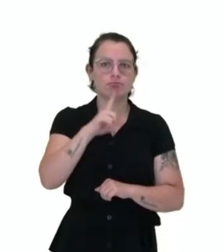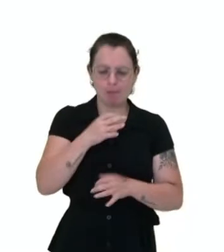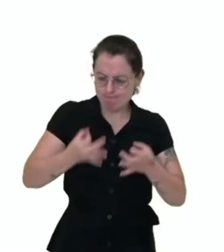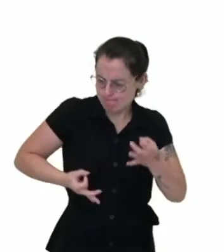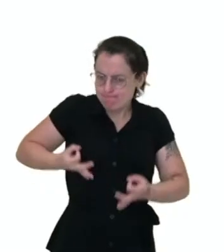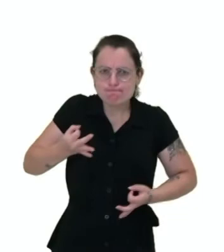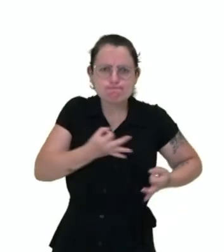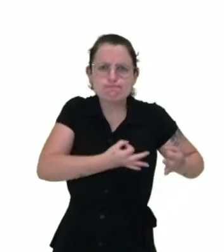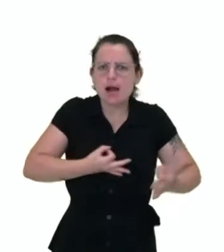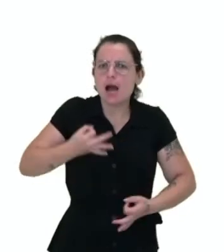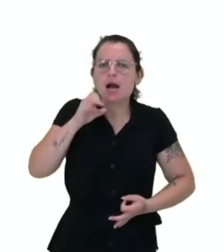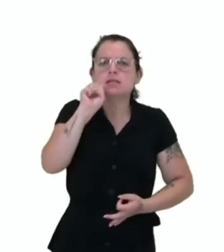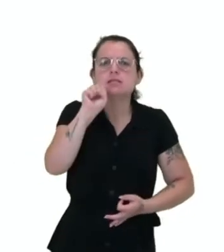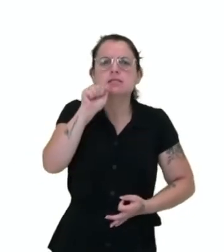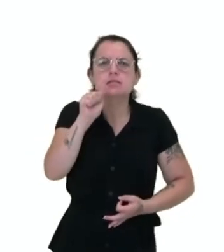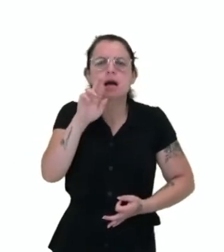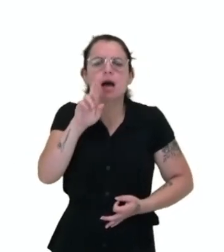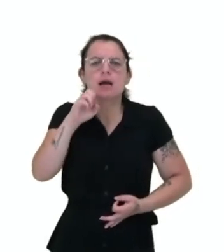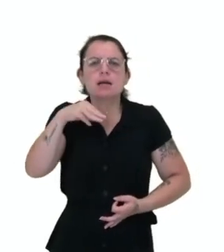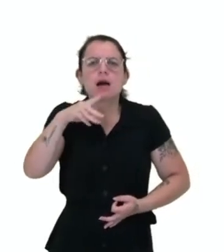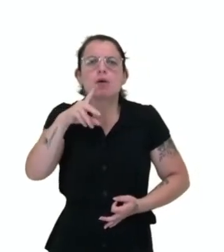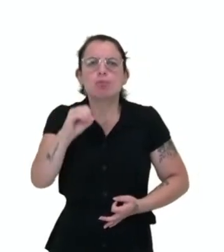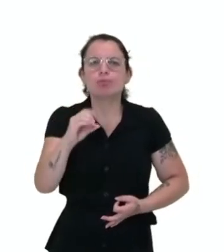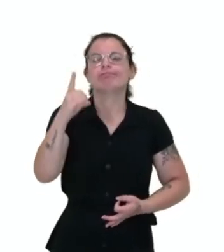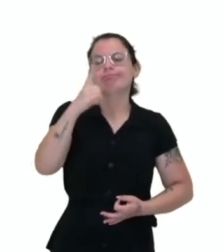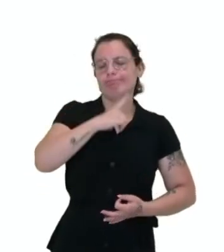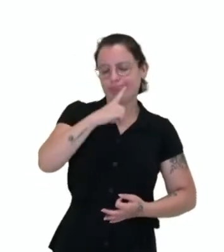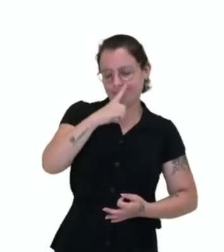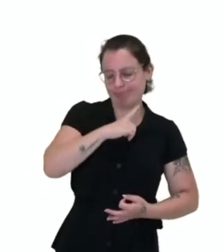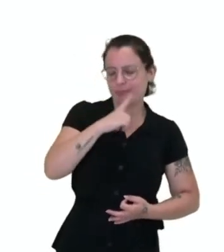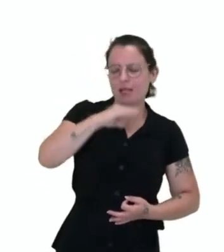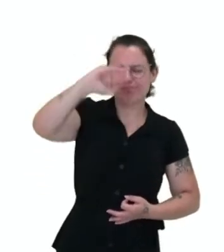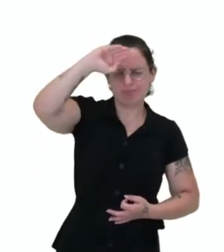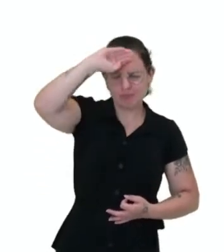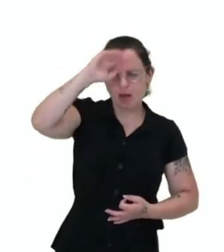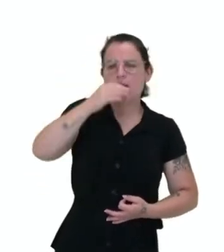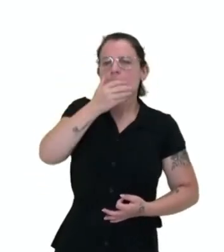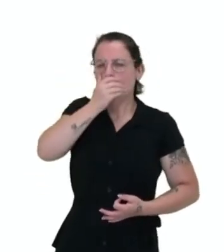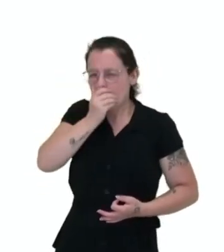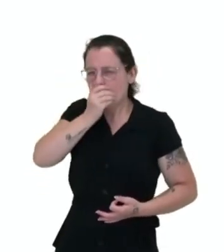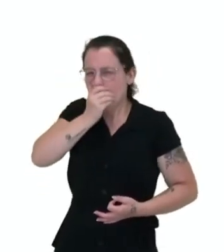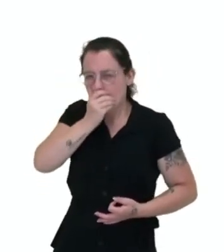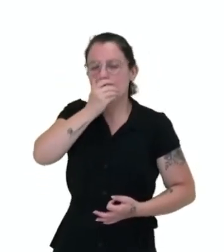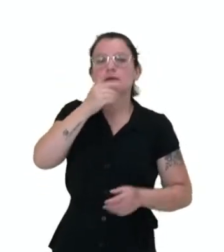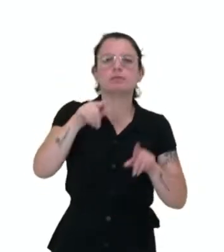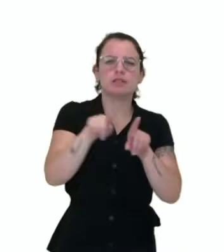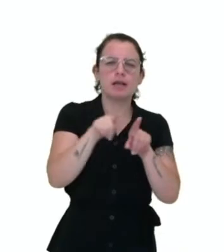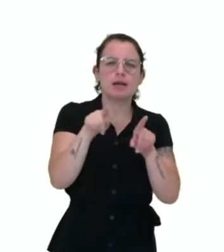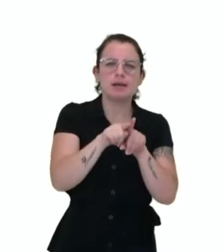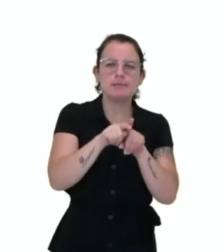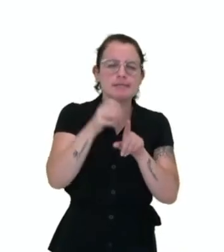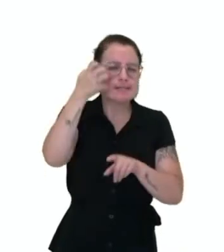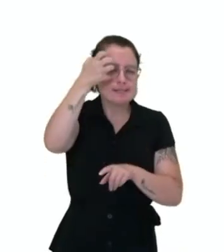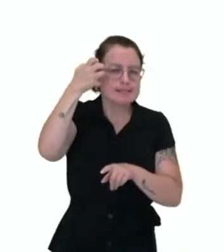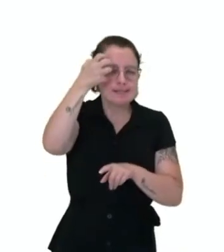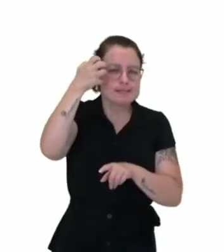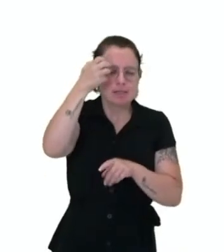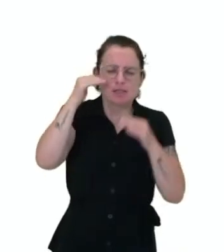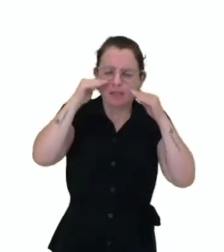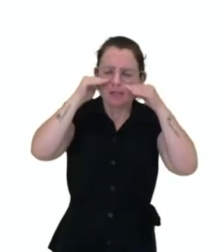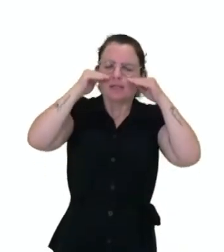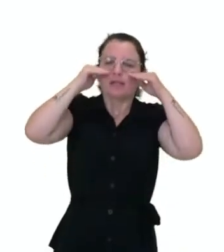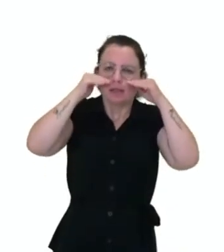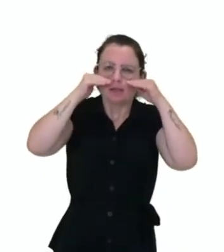são os sintomas? Febre acompanhada de tosse, irritação nos olhos, nariz escorrendo ou